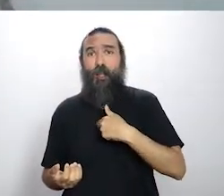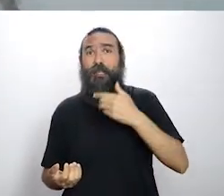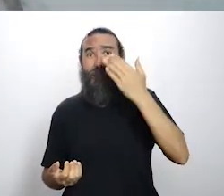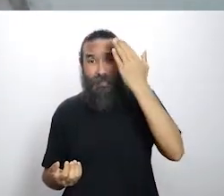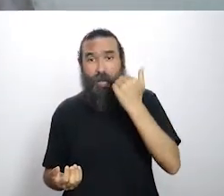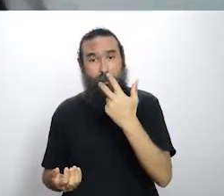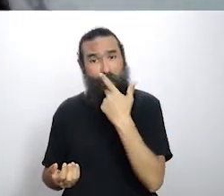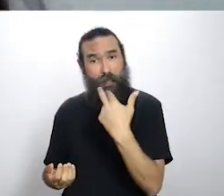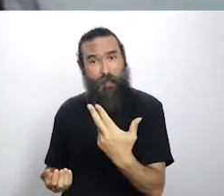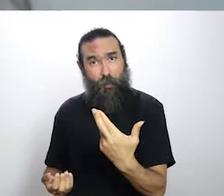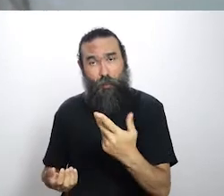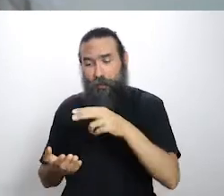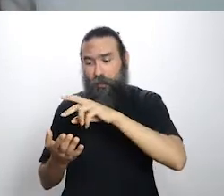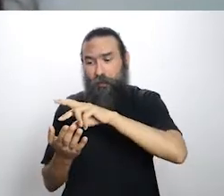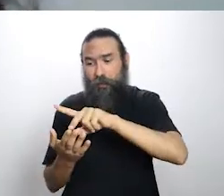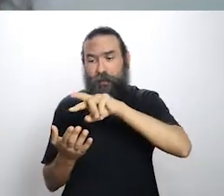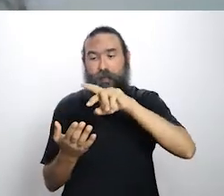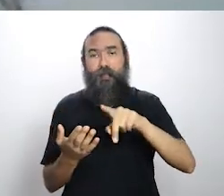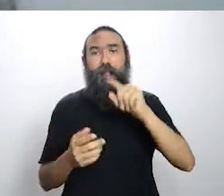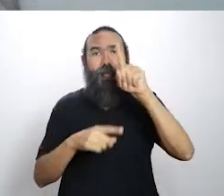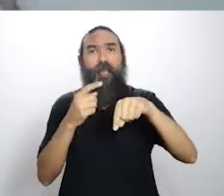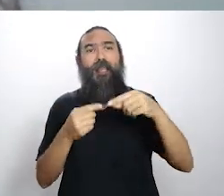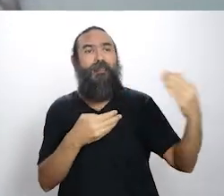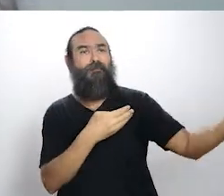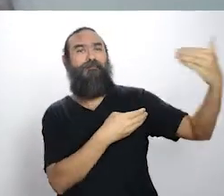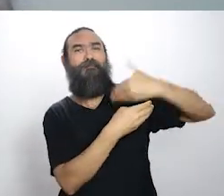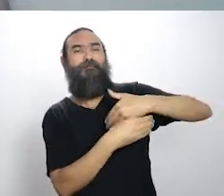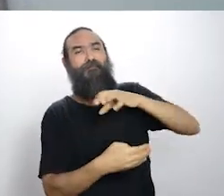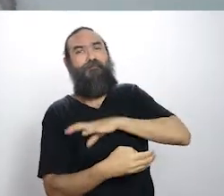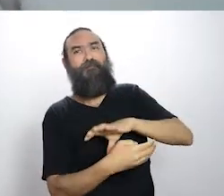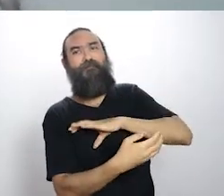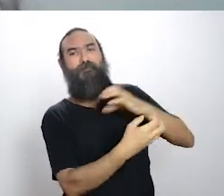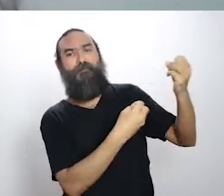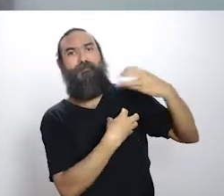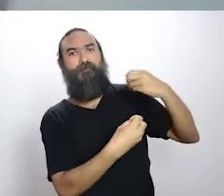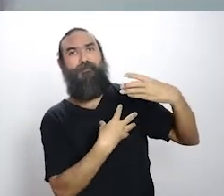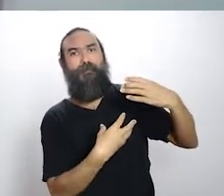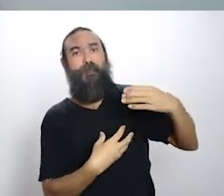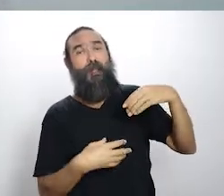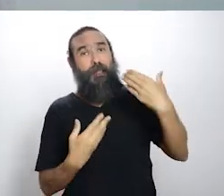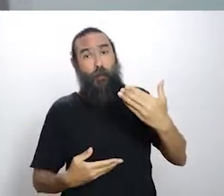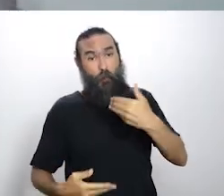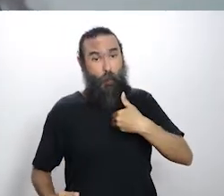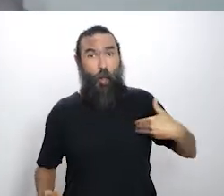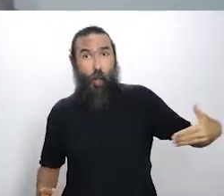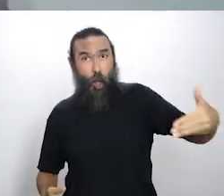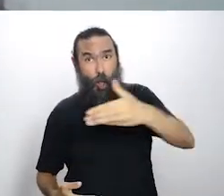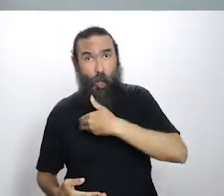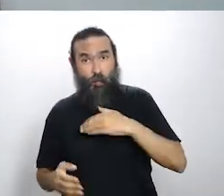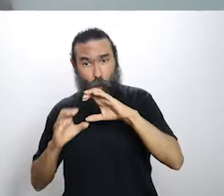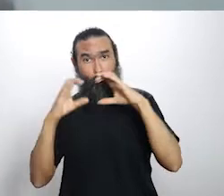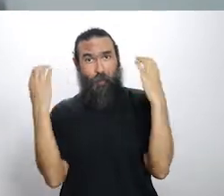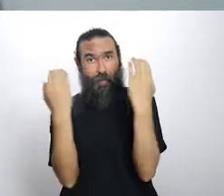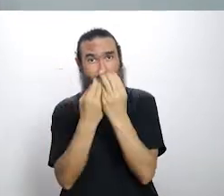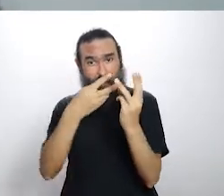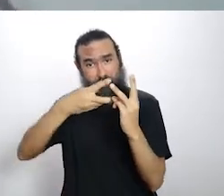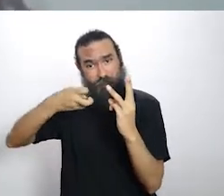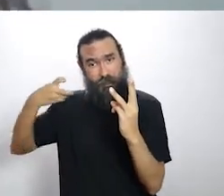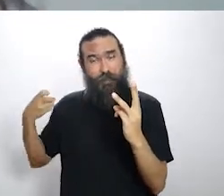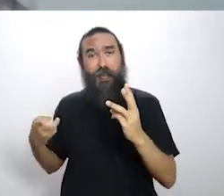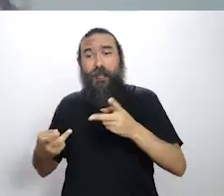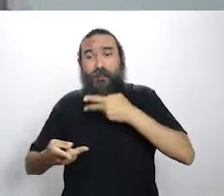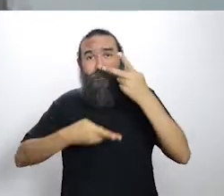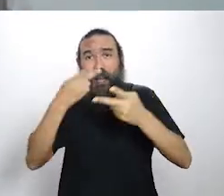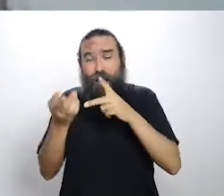falo Iengatu, mas como lá é uma região que tem mais de 19 línguas, nós somos poliglotas, então nós acabamos